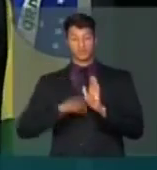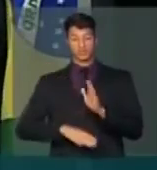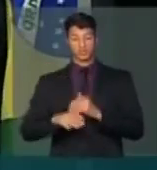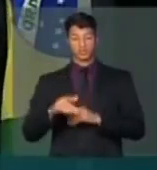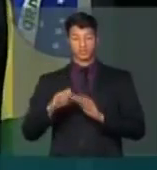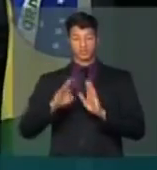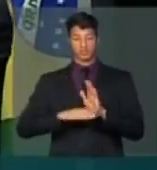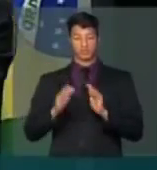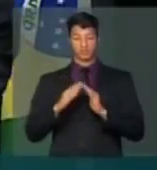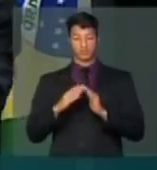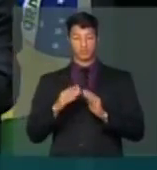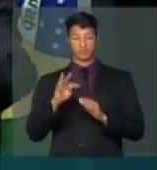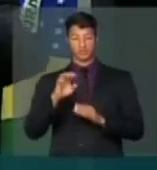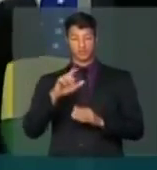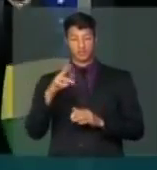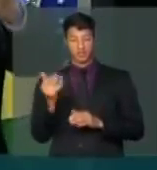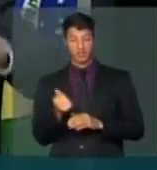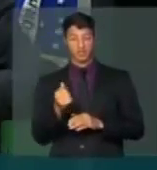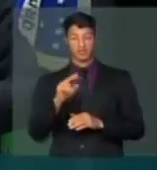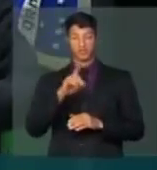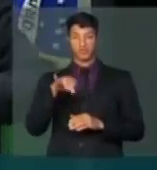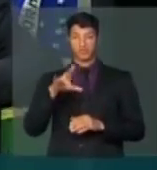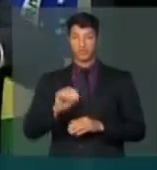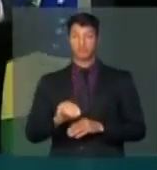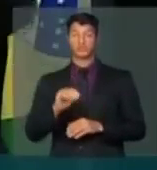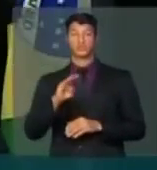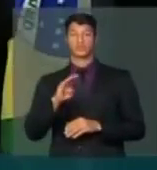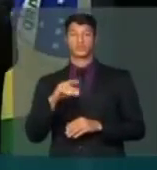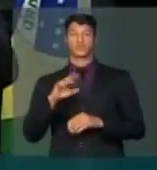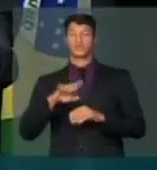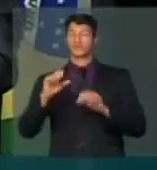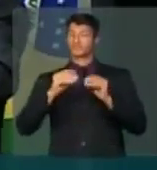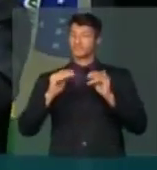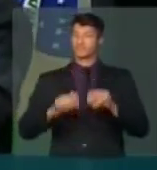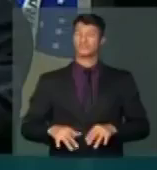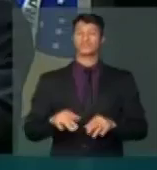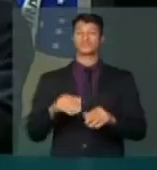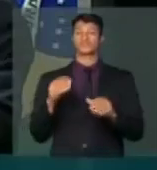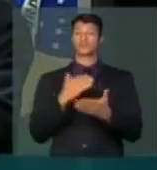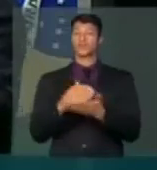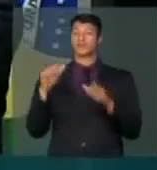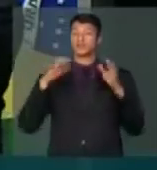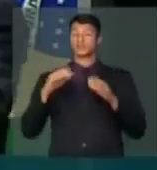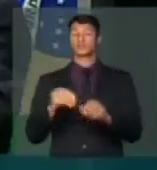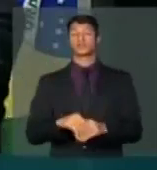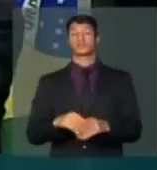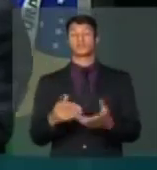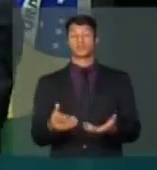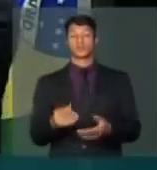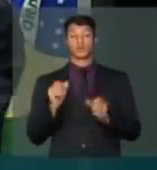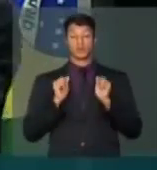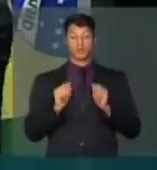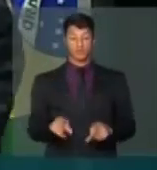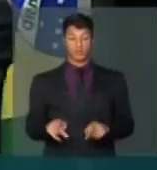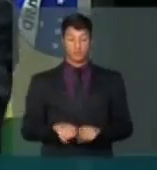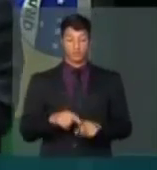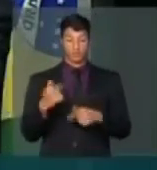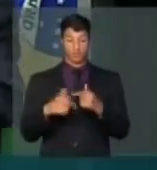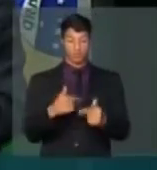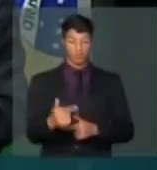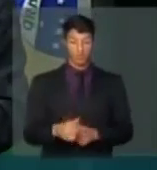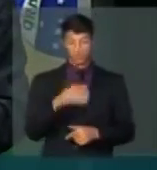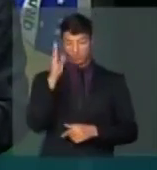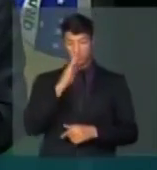o telhado da casa, uma telha, um zinco, um brasilite, e vão desmontando a casa que começa a chover dentro. Assim é a aposentadoria do